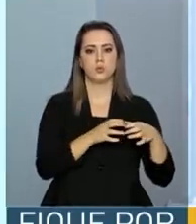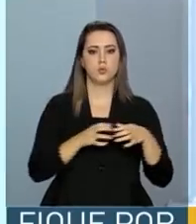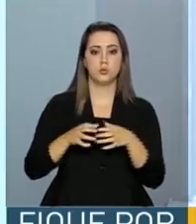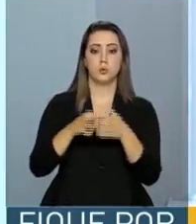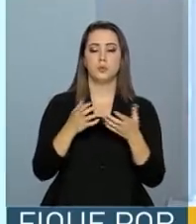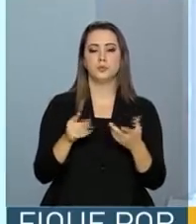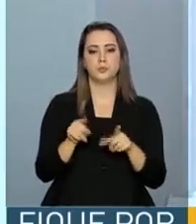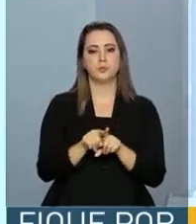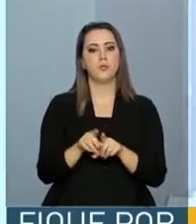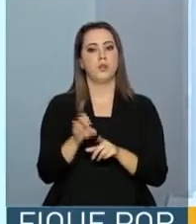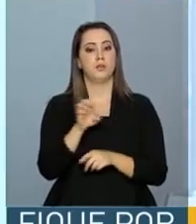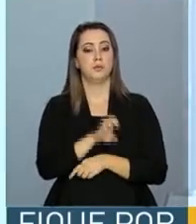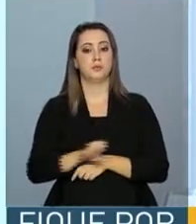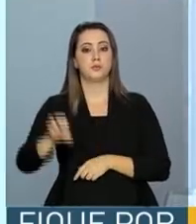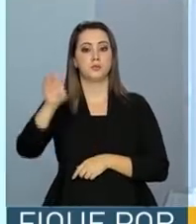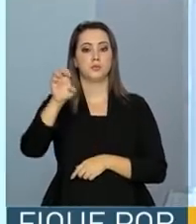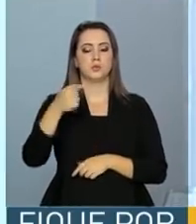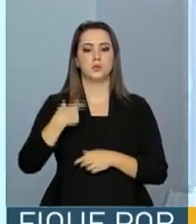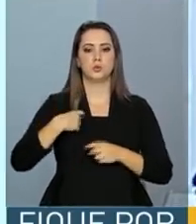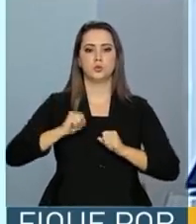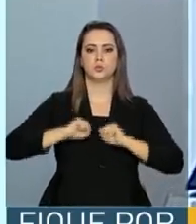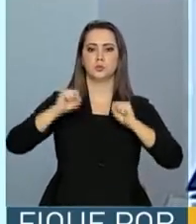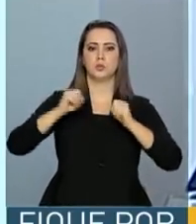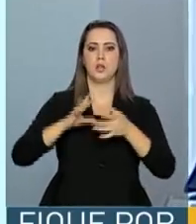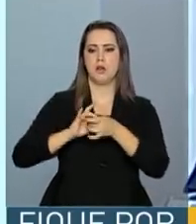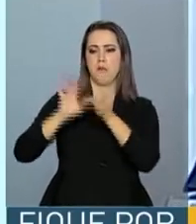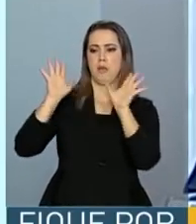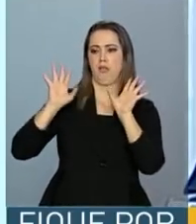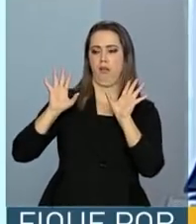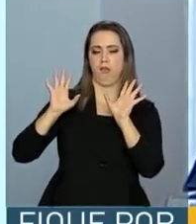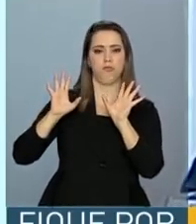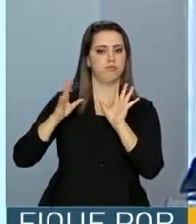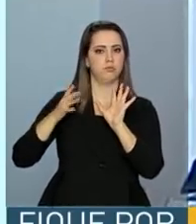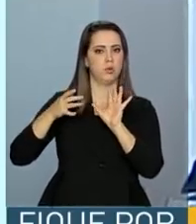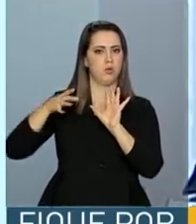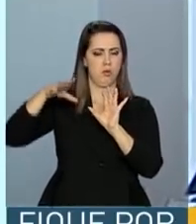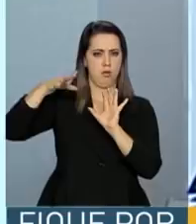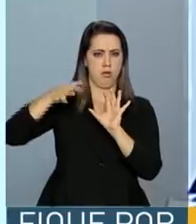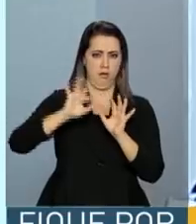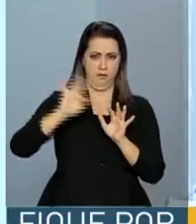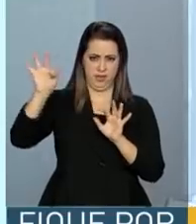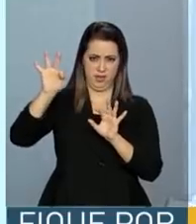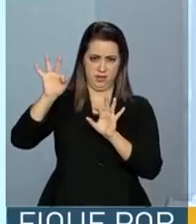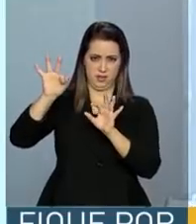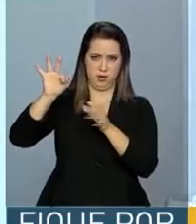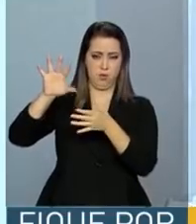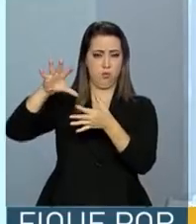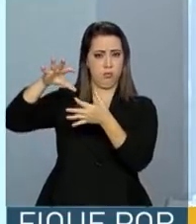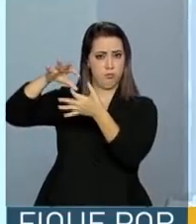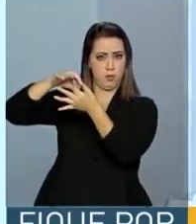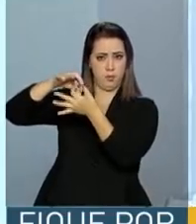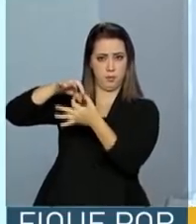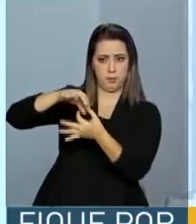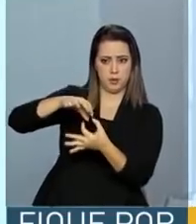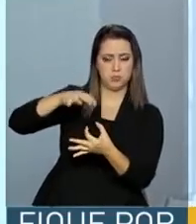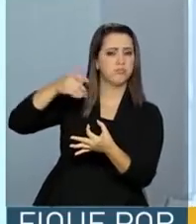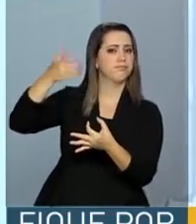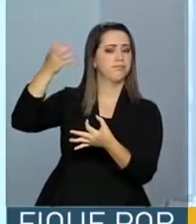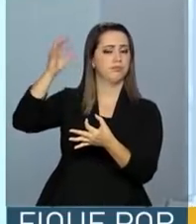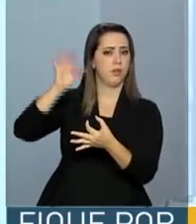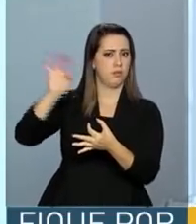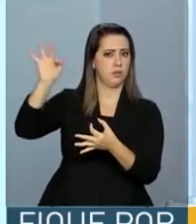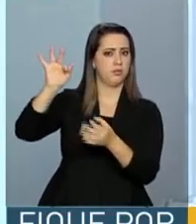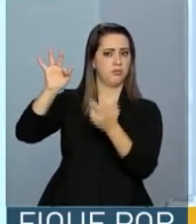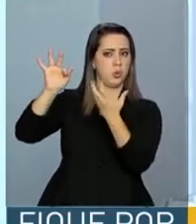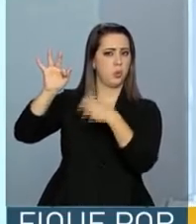dos estados de se revelarem autônomos não é a revolução de 24 e outras tantas que se verificaram naquele período